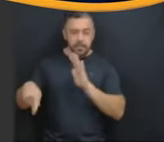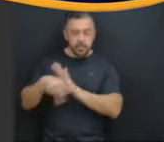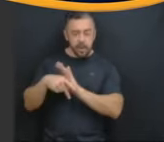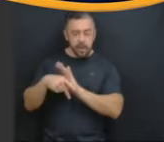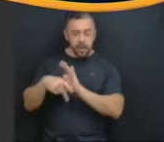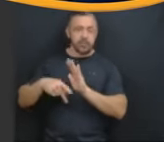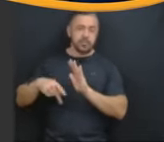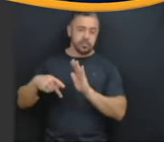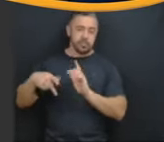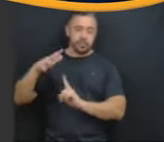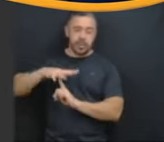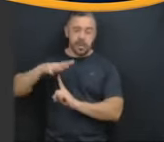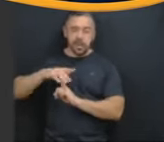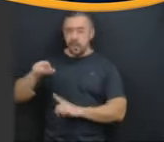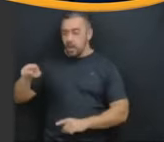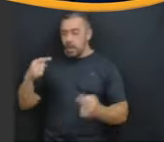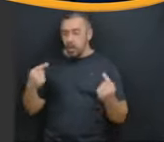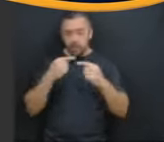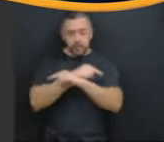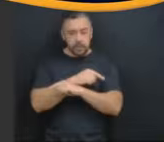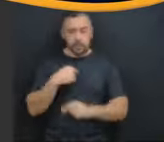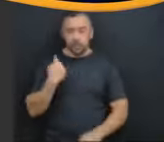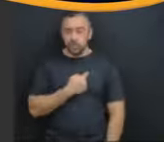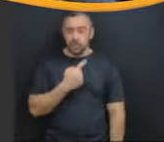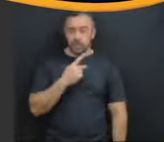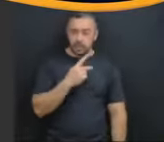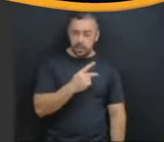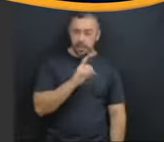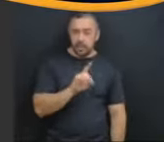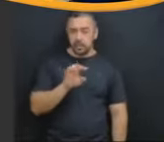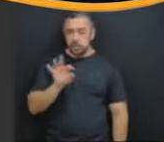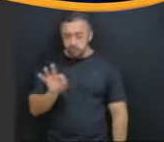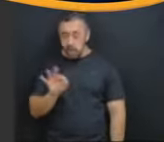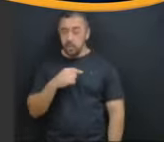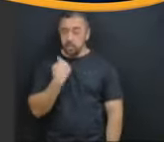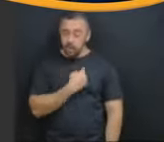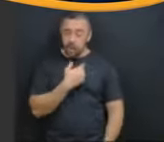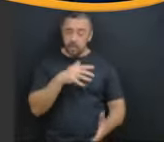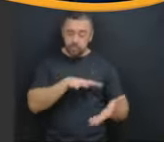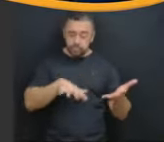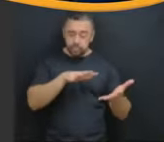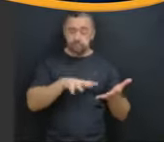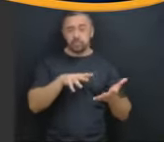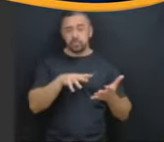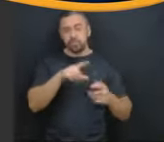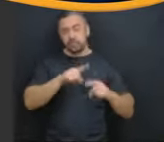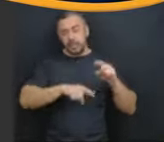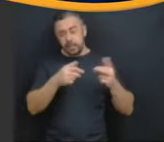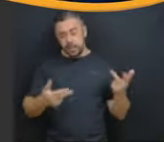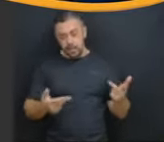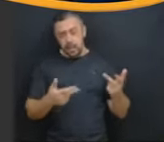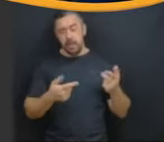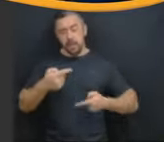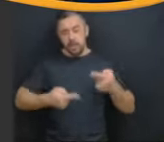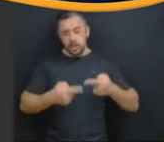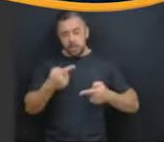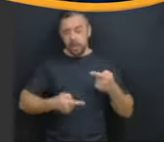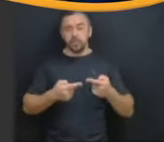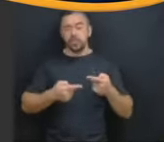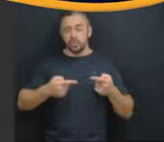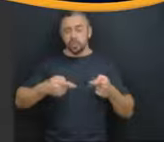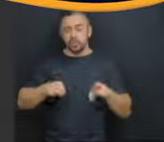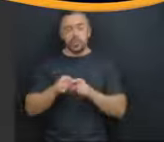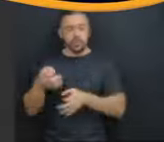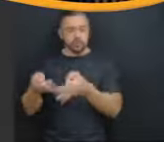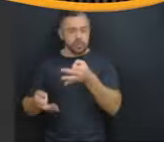se depender da bancada de oposição do PDT pelos meios políticos pelos meios legislativos e pelos meios judiciais